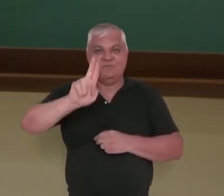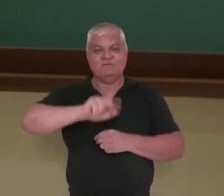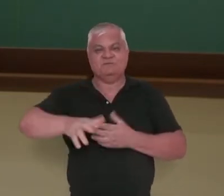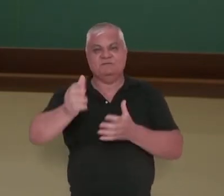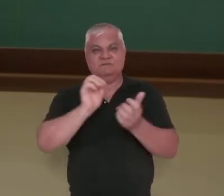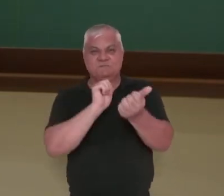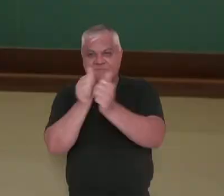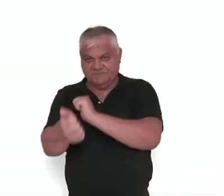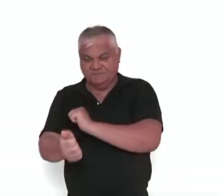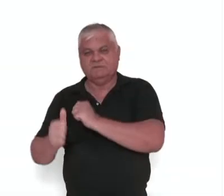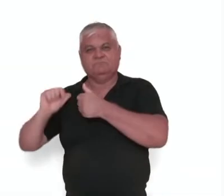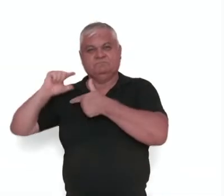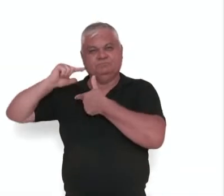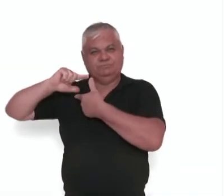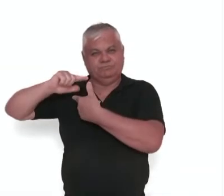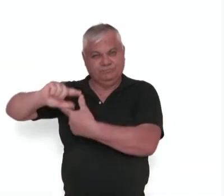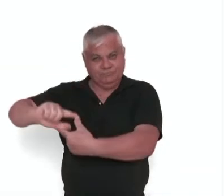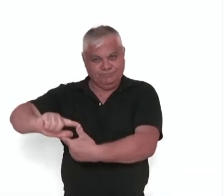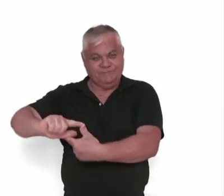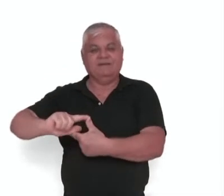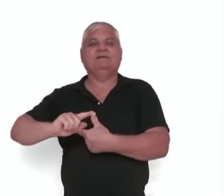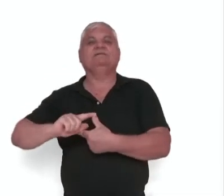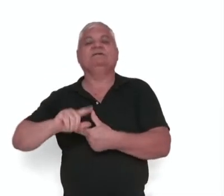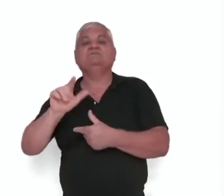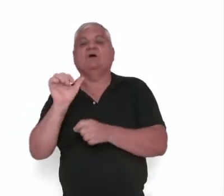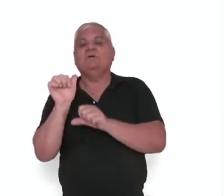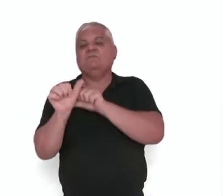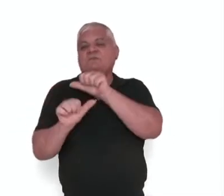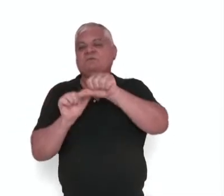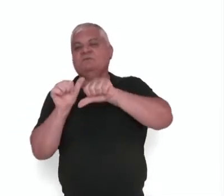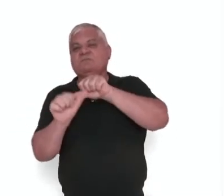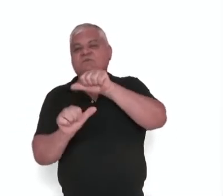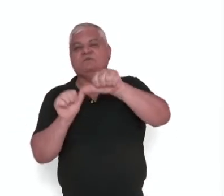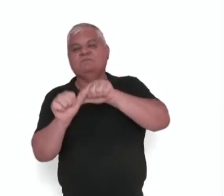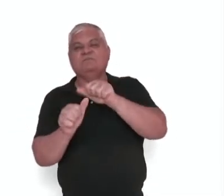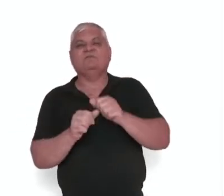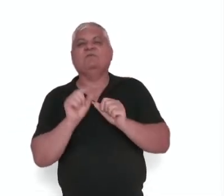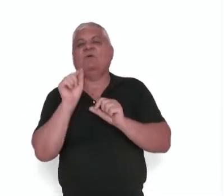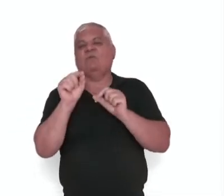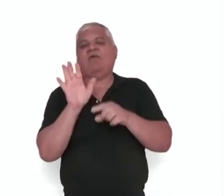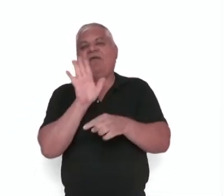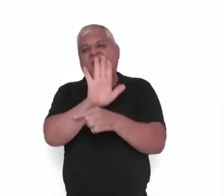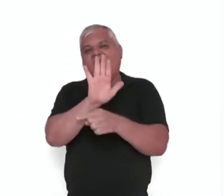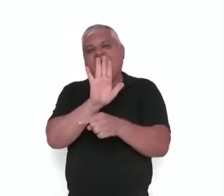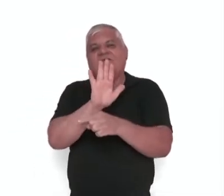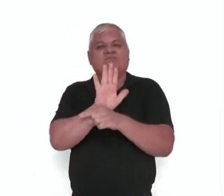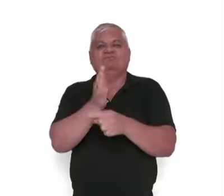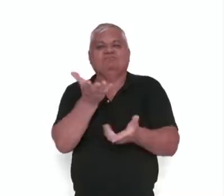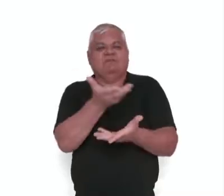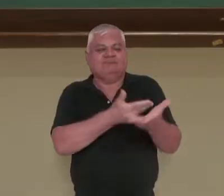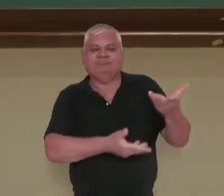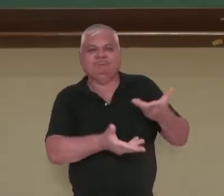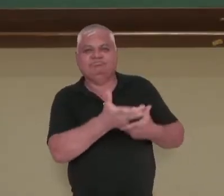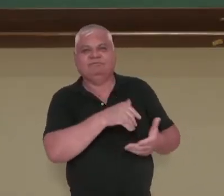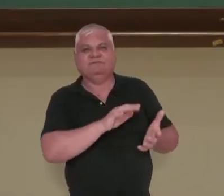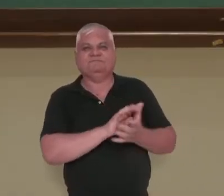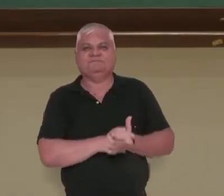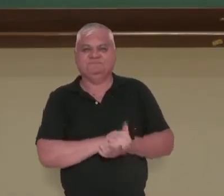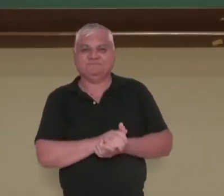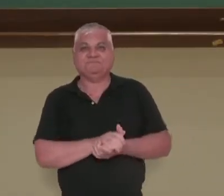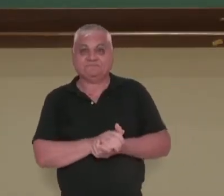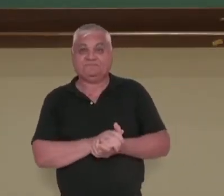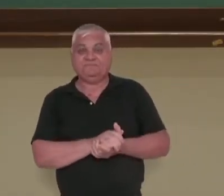esportivos tradicionais com algumas pequenas alterações que favorecem a cooperação. Então, gente, os